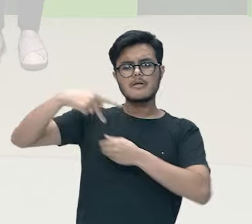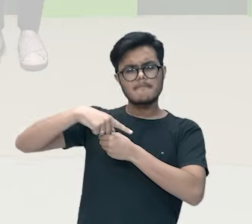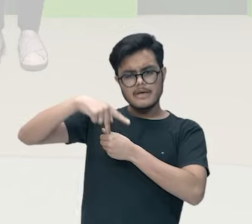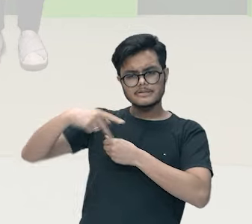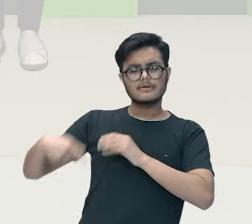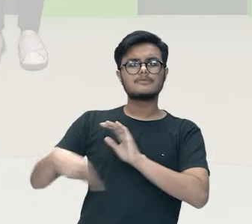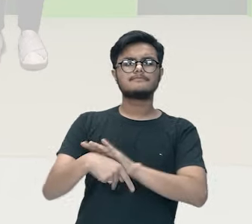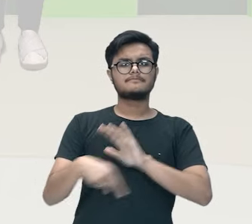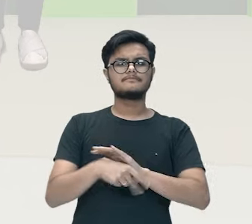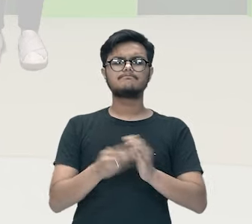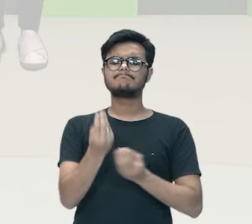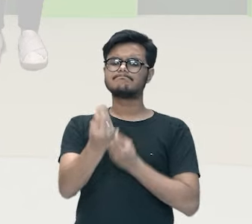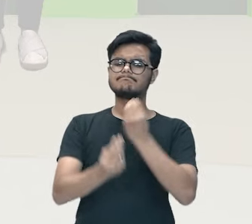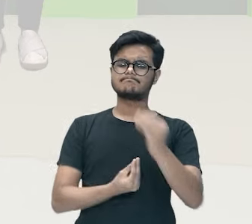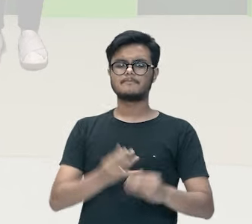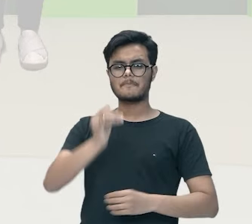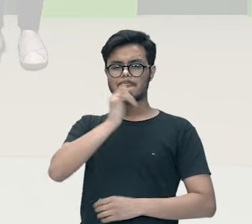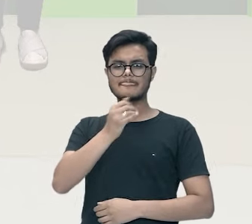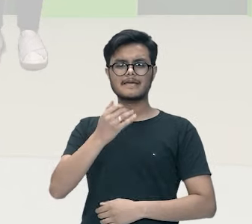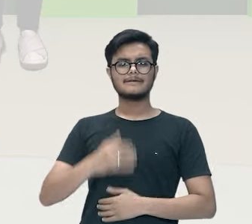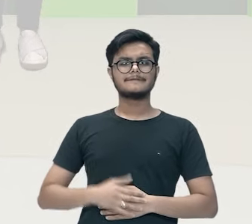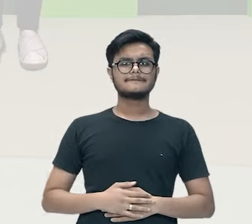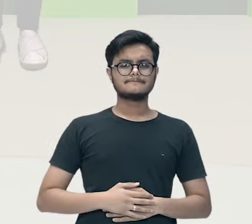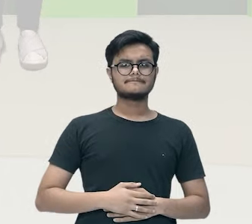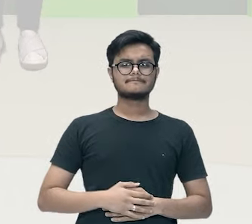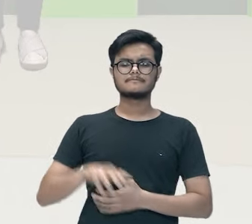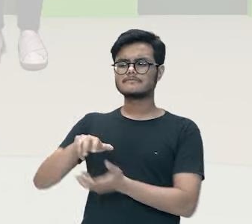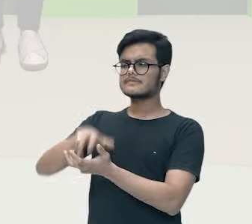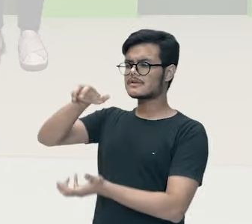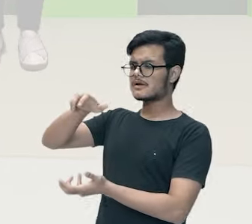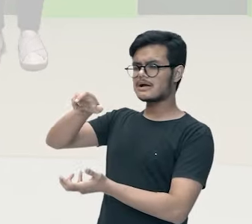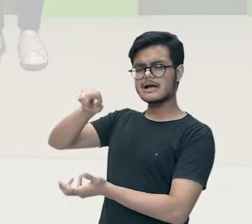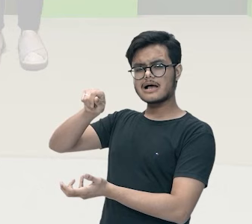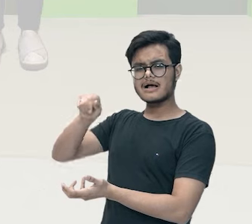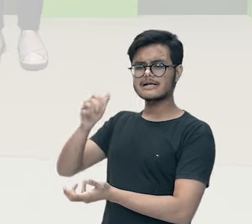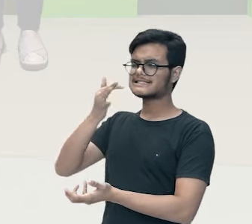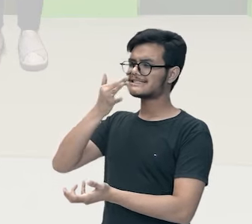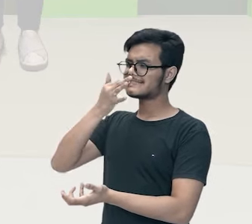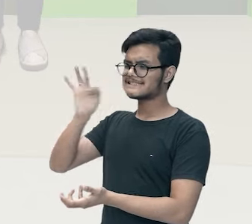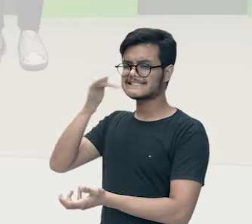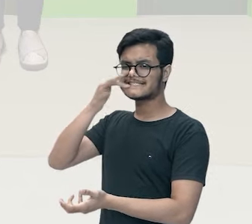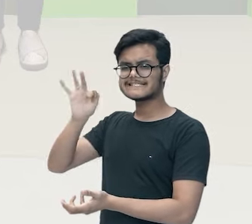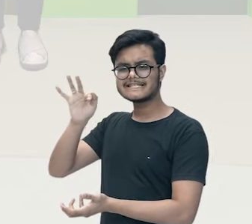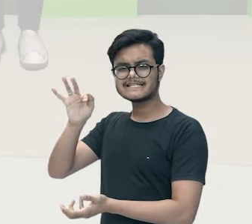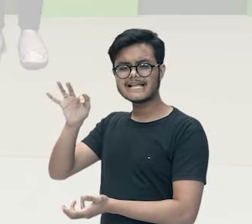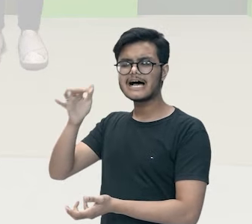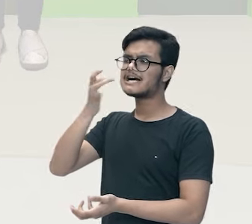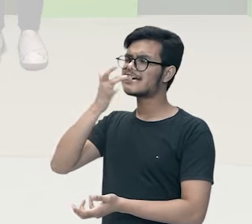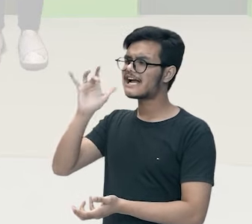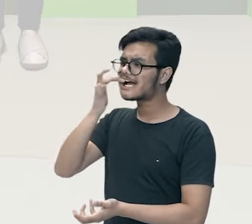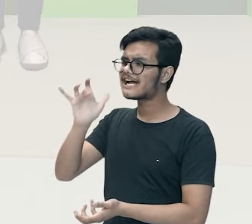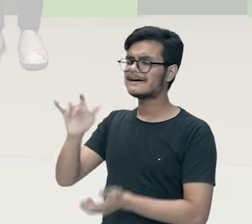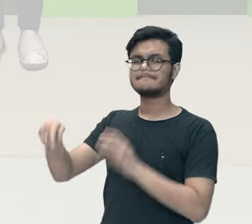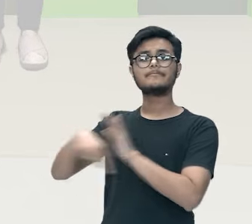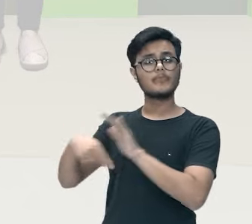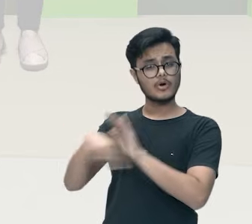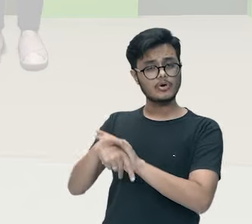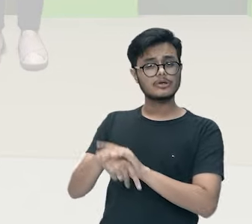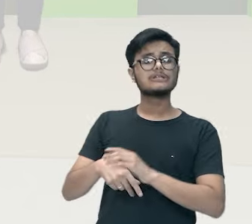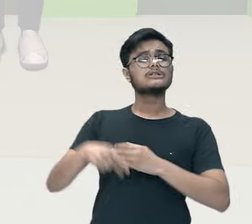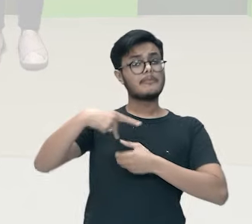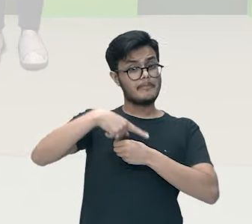né? Começamos falando ali, por exemplo, dei exemplos das garrafas PET como sendo uma das substâncias